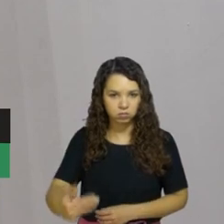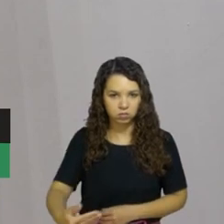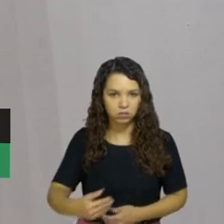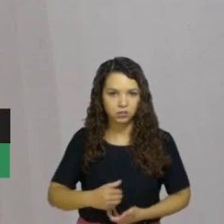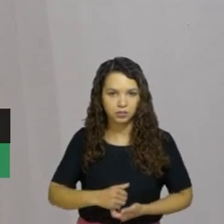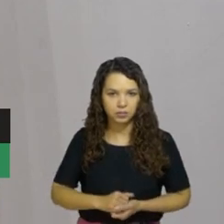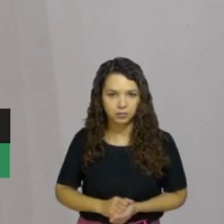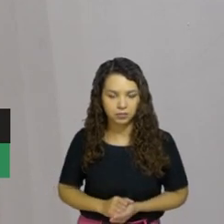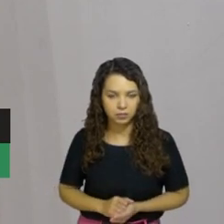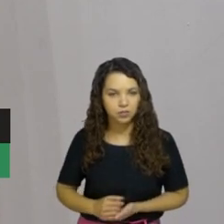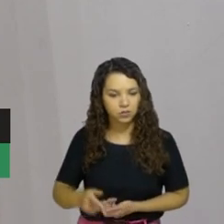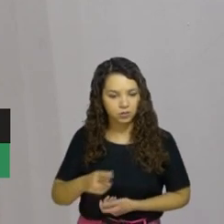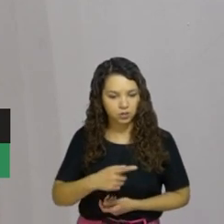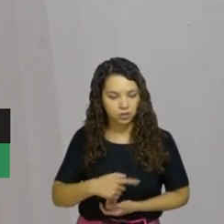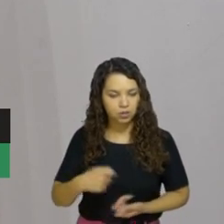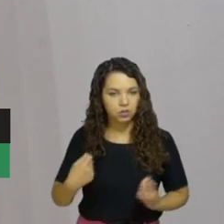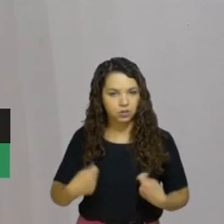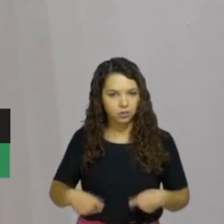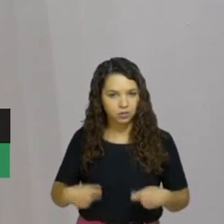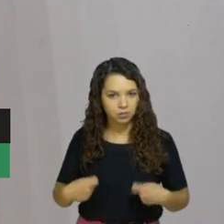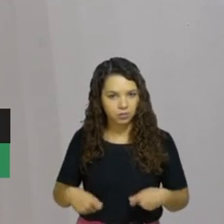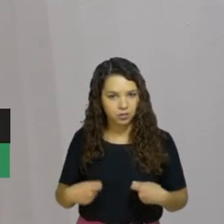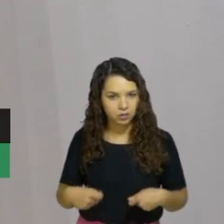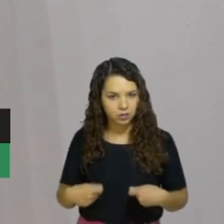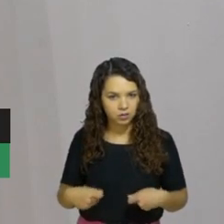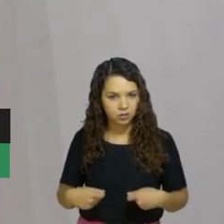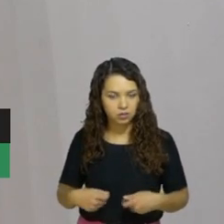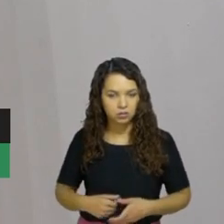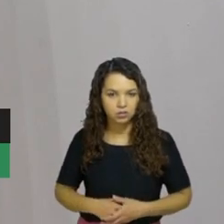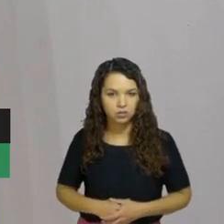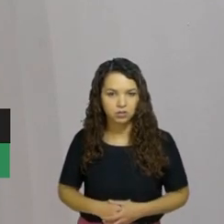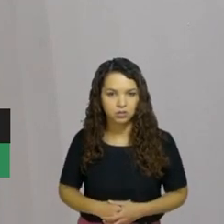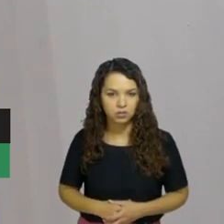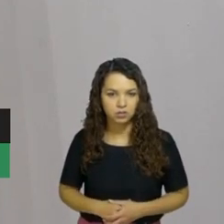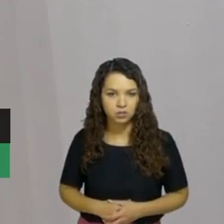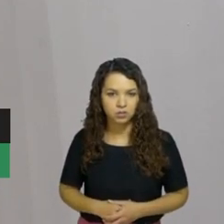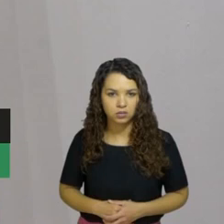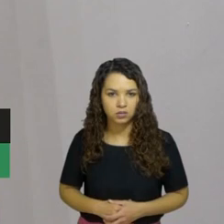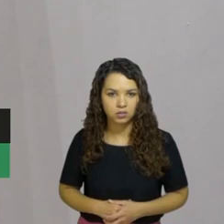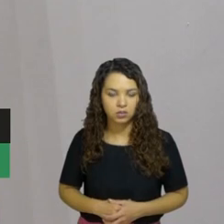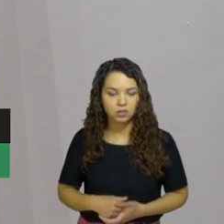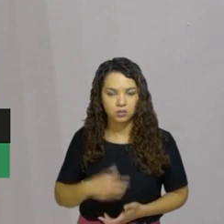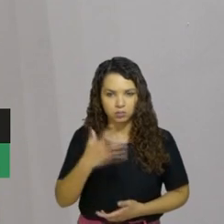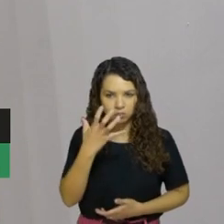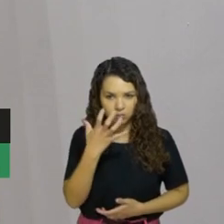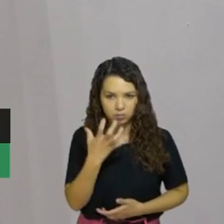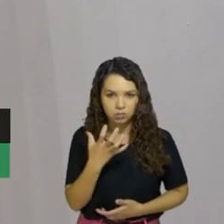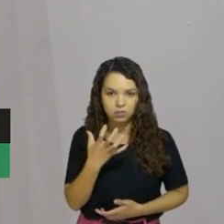e que nós precisamos encará-la com muita seriedade,